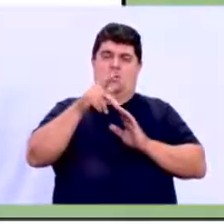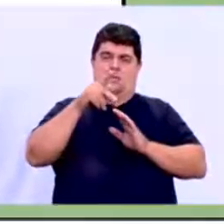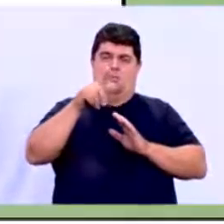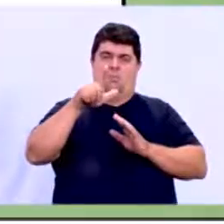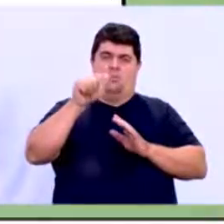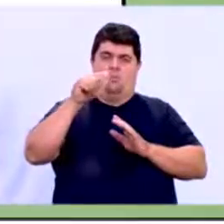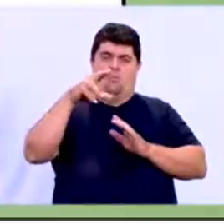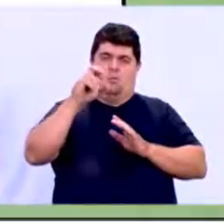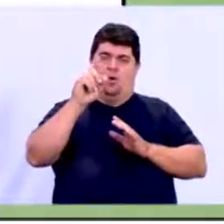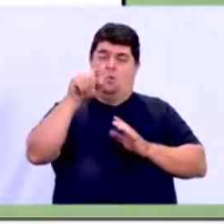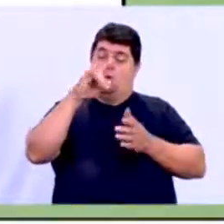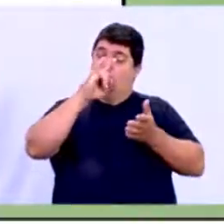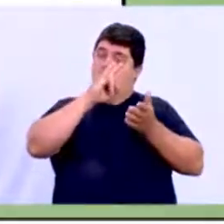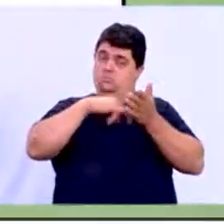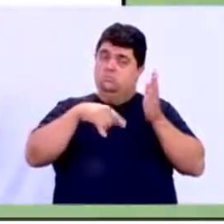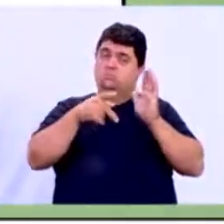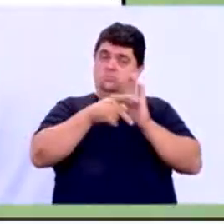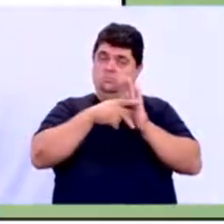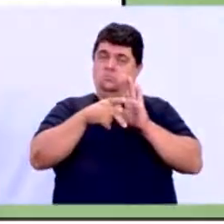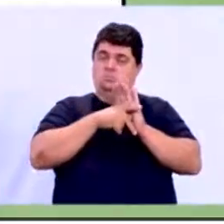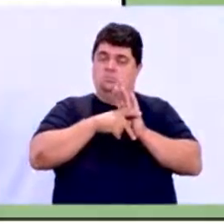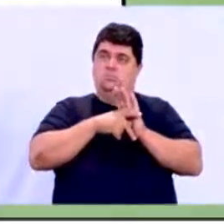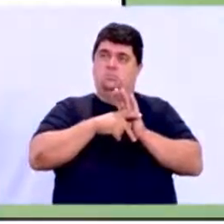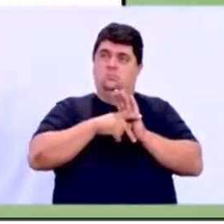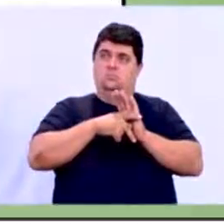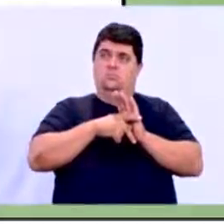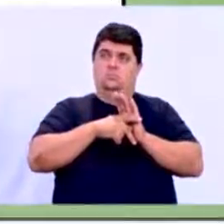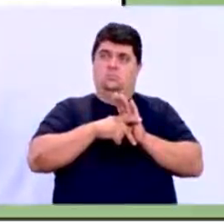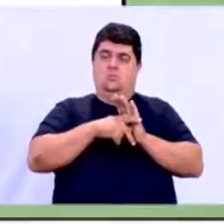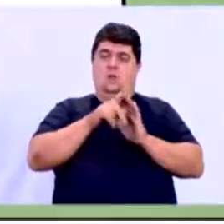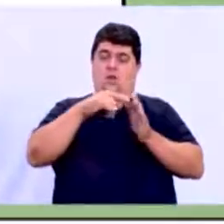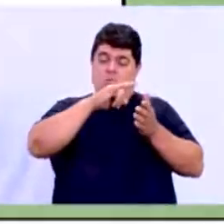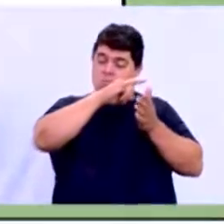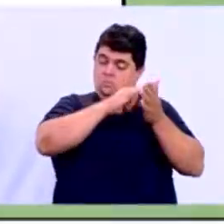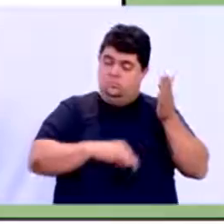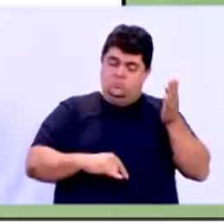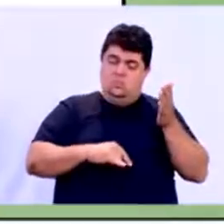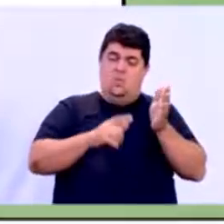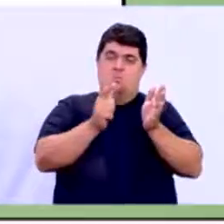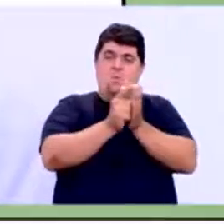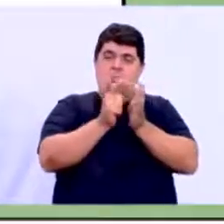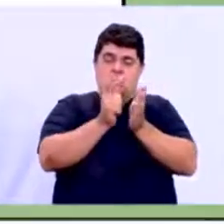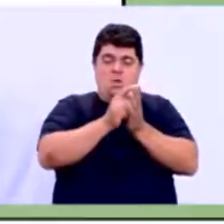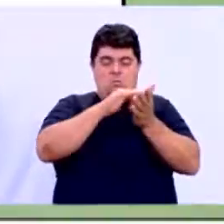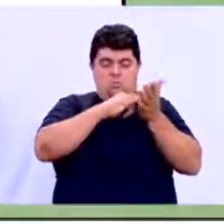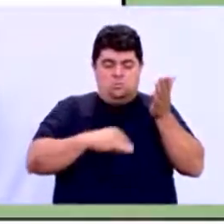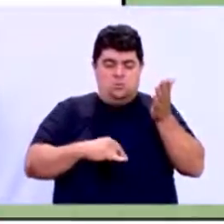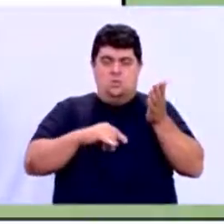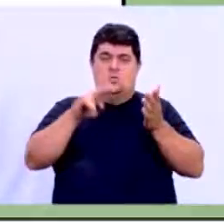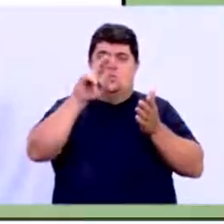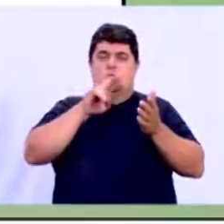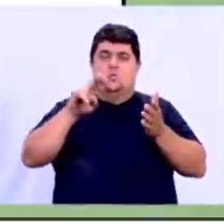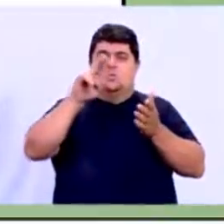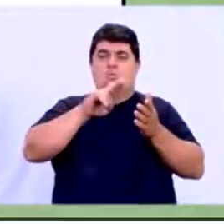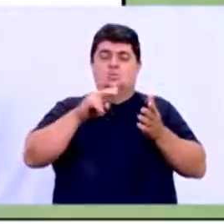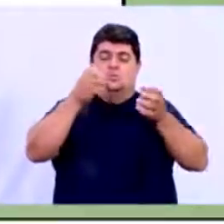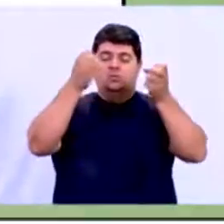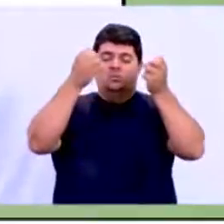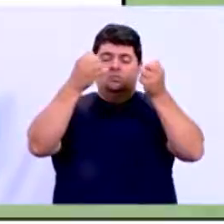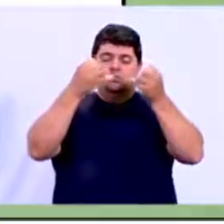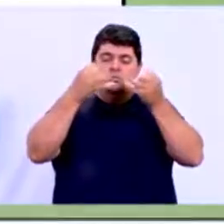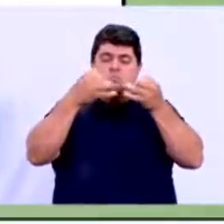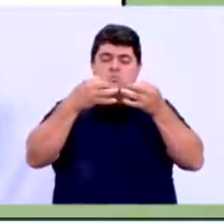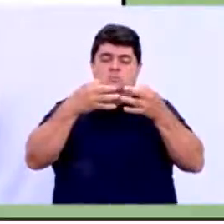um documento, frisem isso, né? Usado para descrever